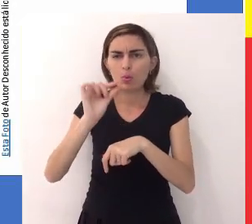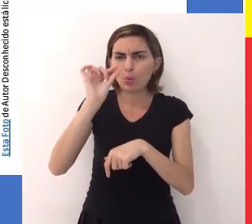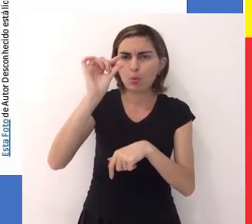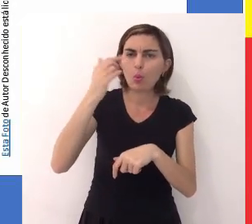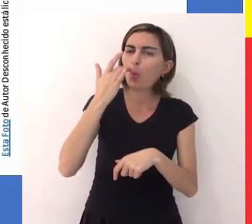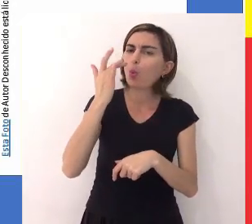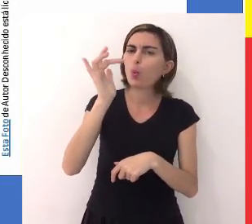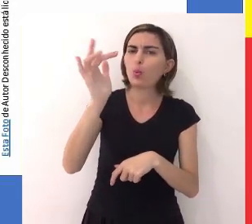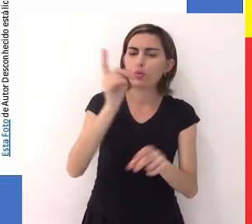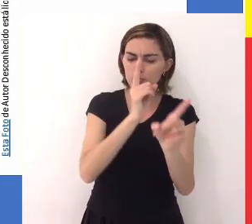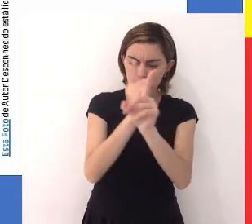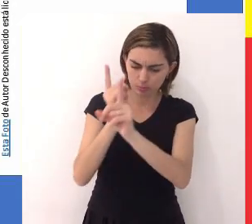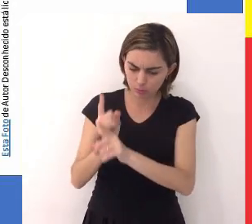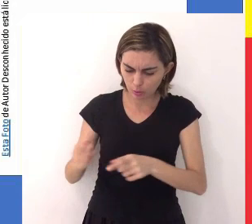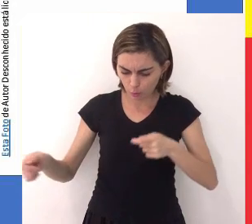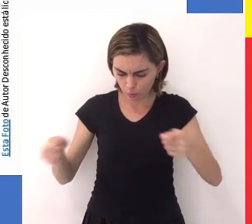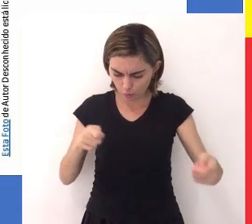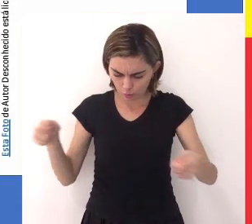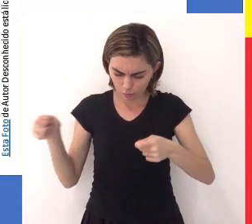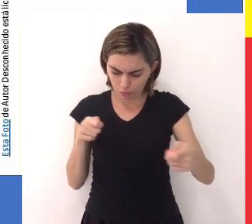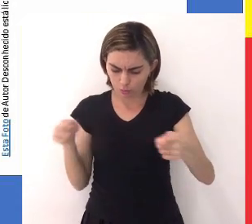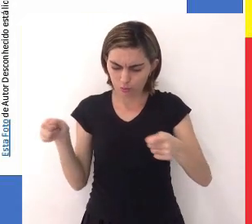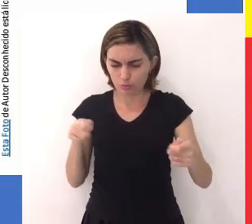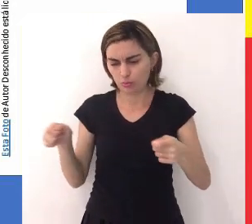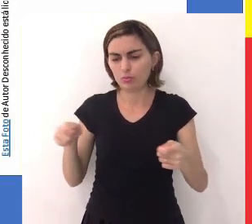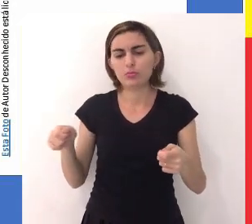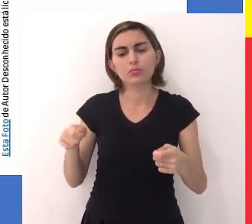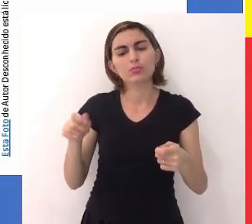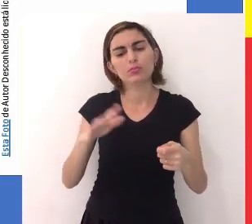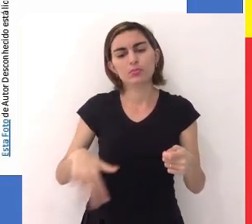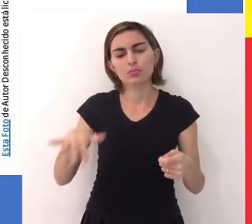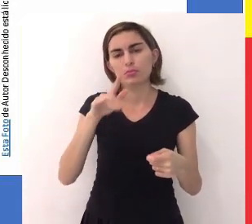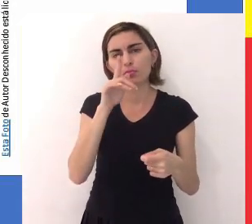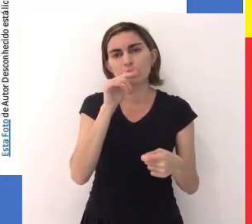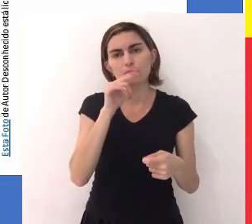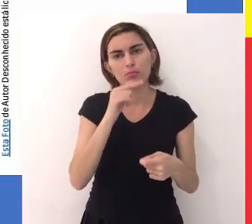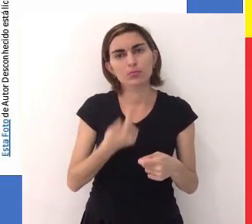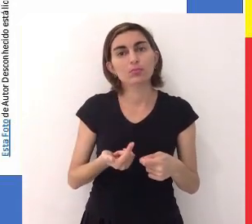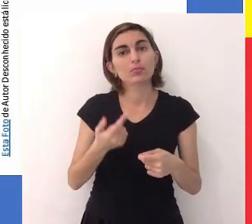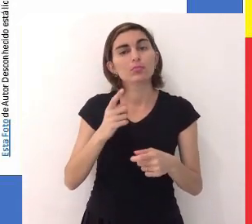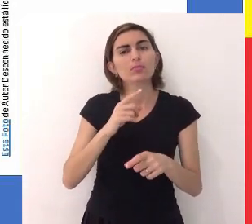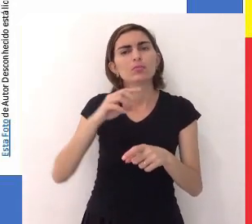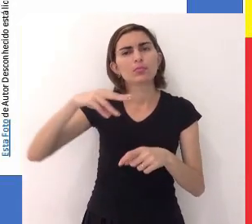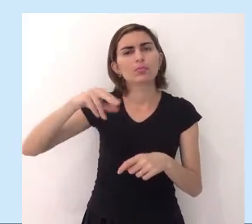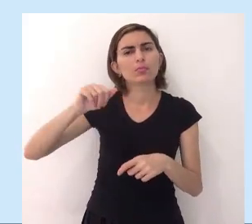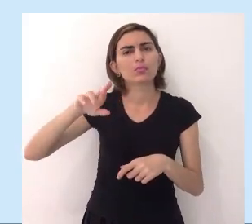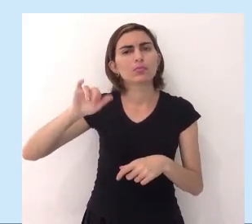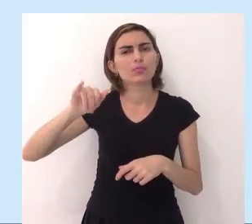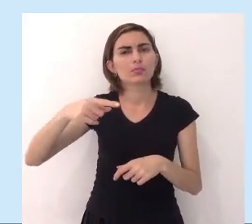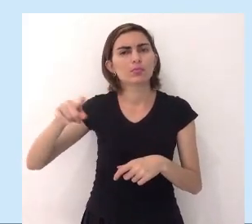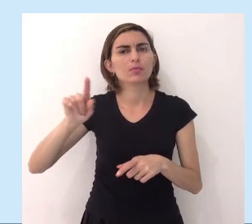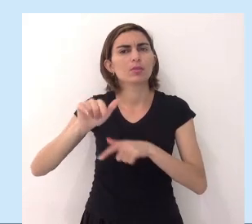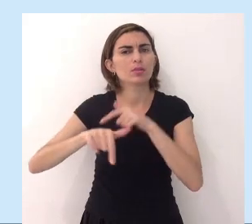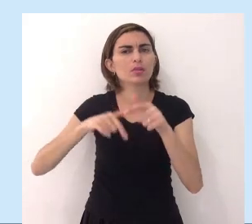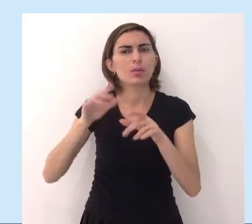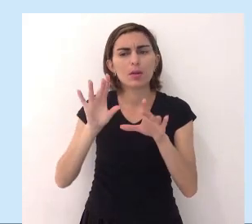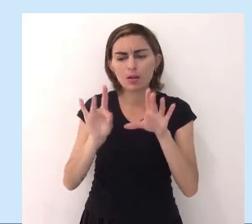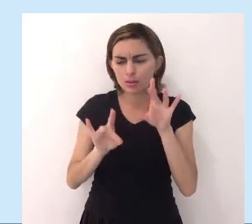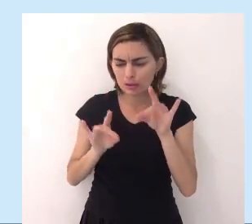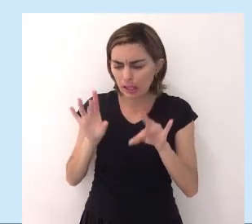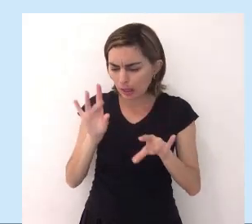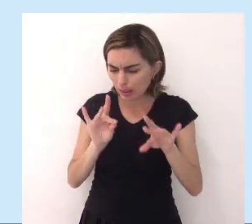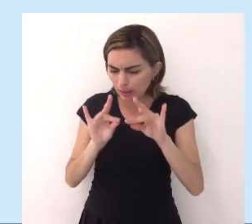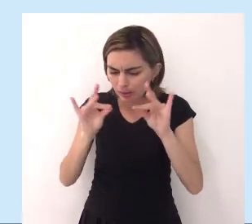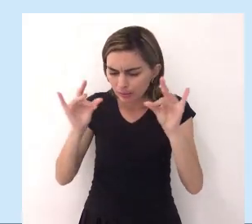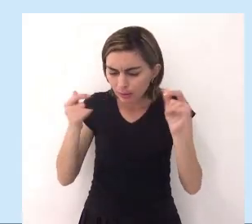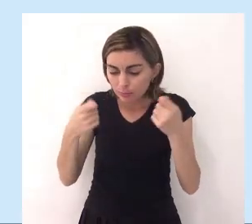de ouro que você encontra no fundo desses ambientes de água. Tá? Então, a mineração é um trabalho muito minucioso, então